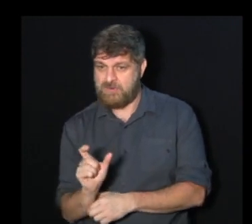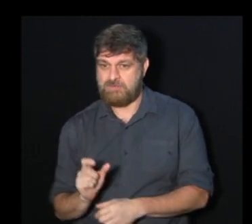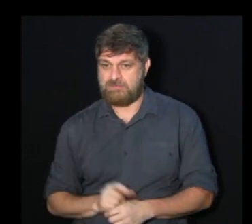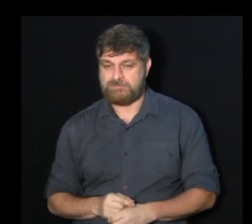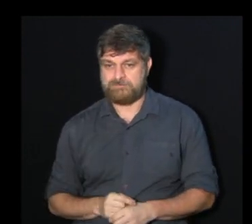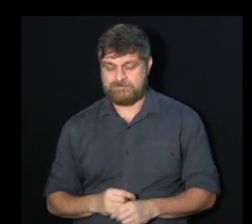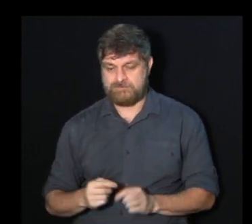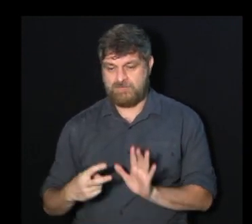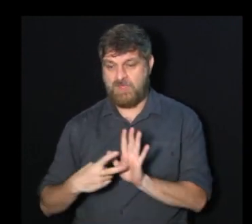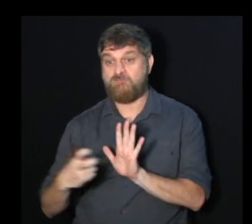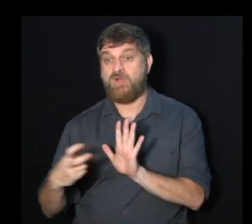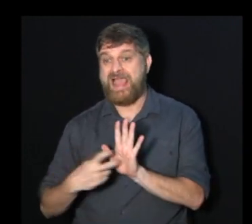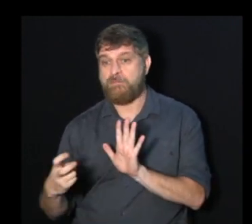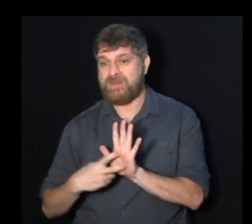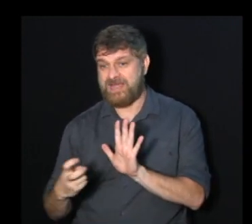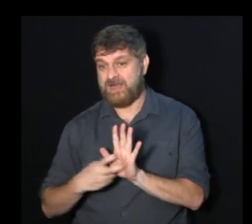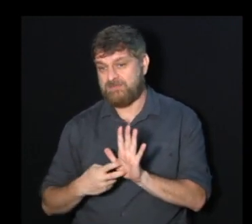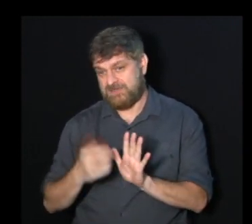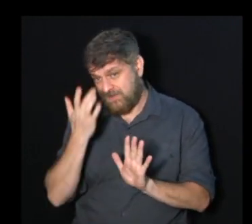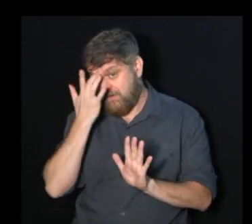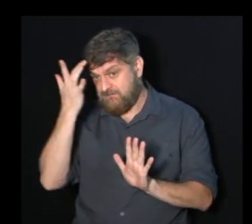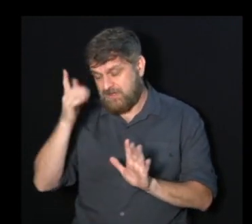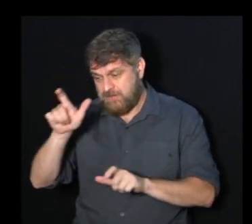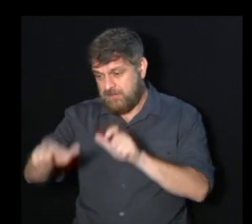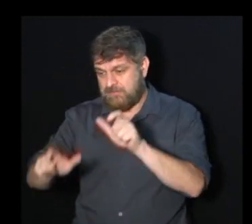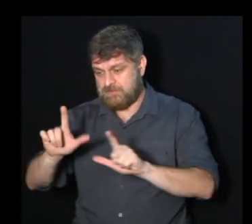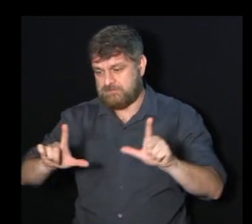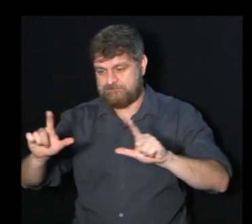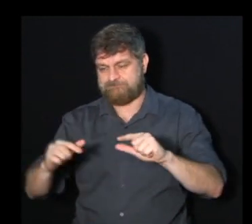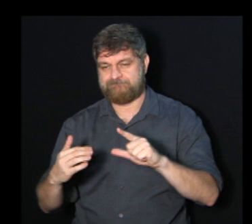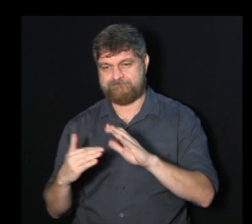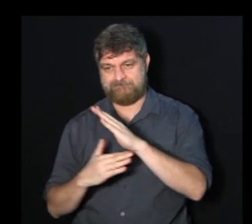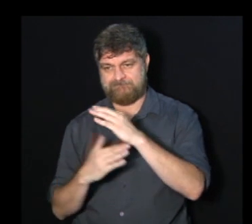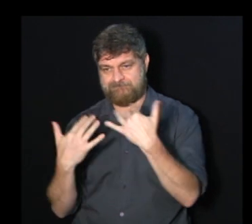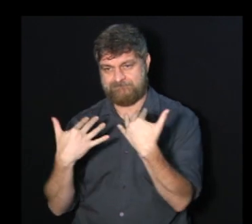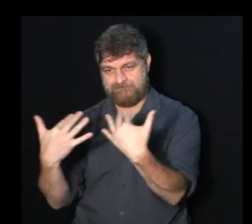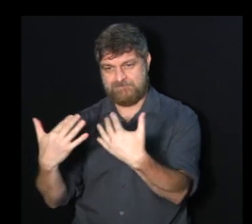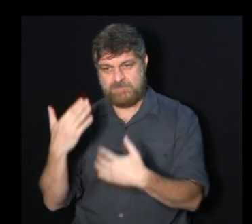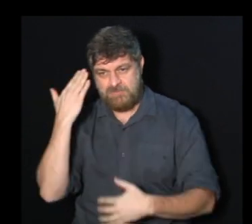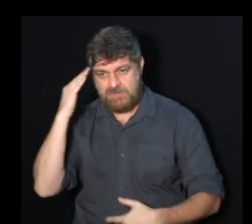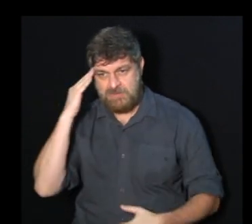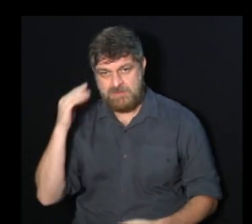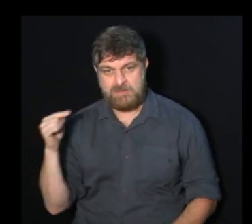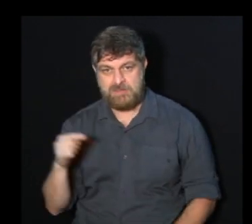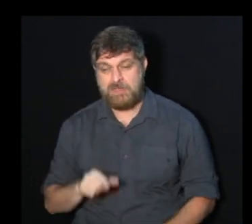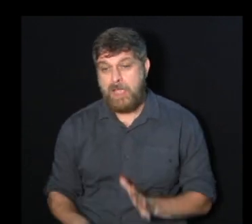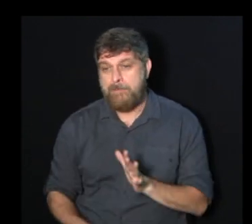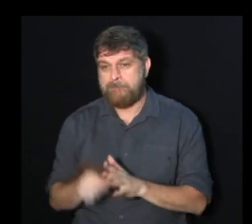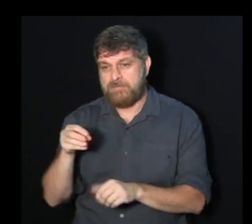mundo que está em casa aí consiga entender também. Tá? Bom, vamos lá. A